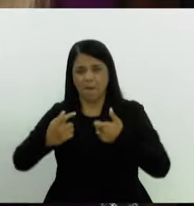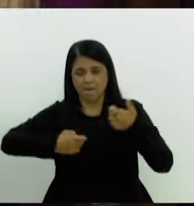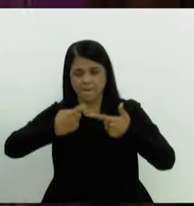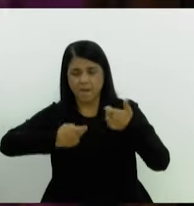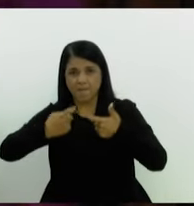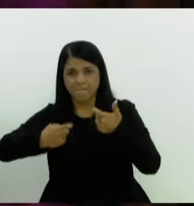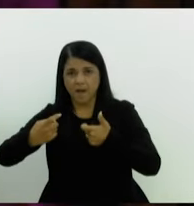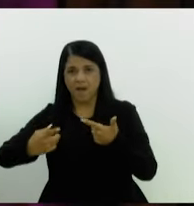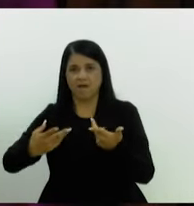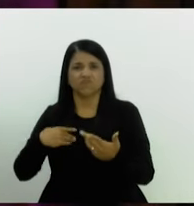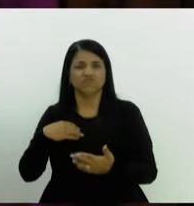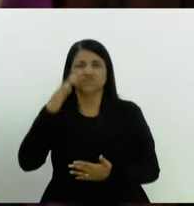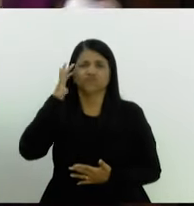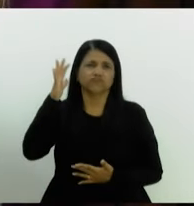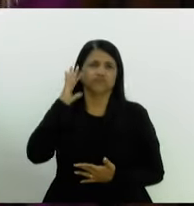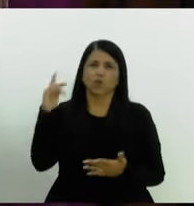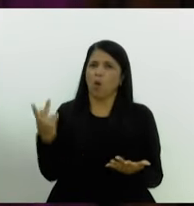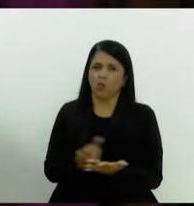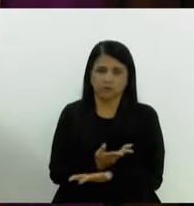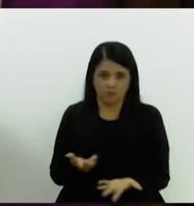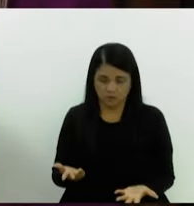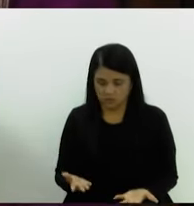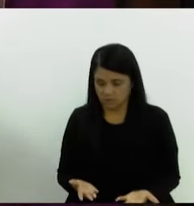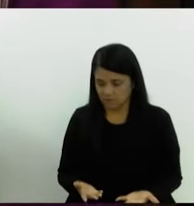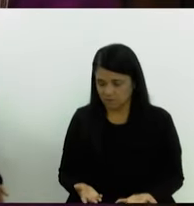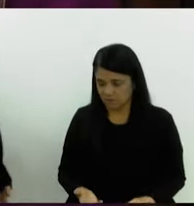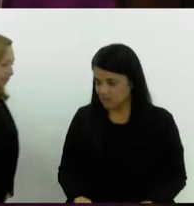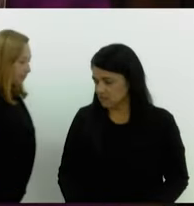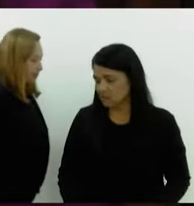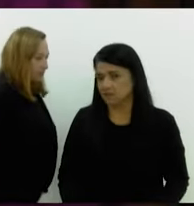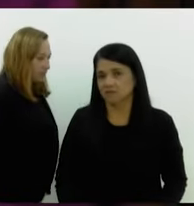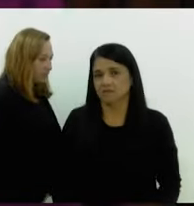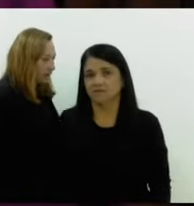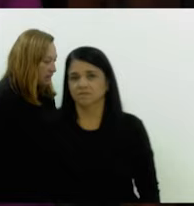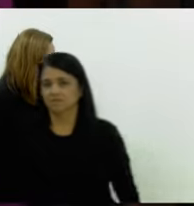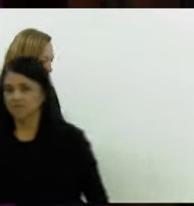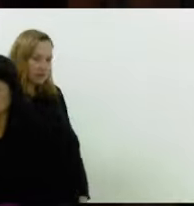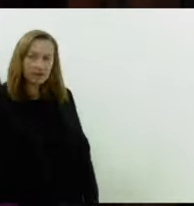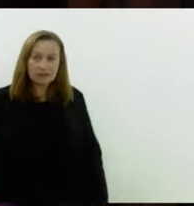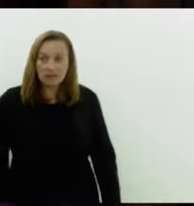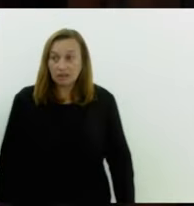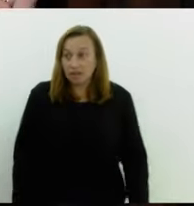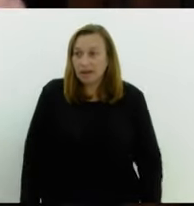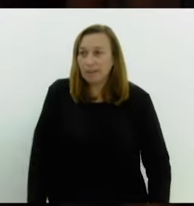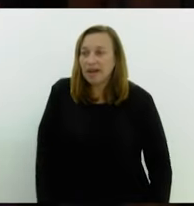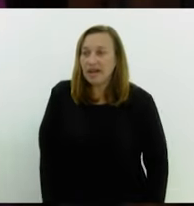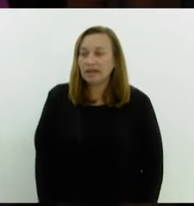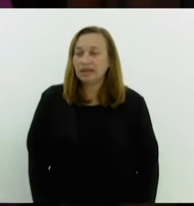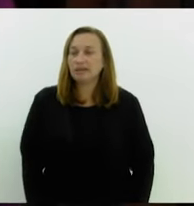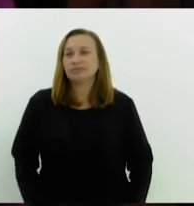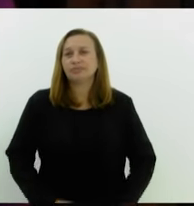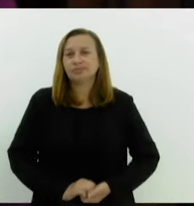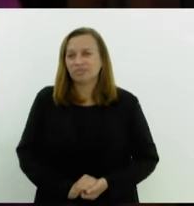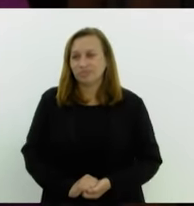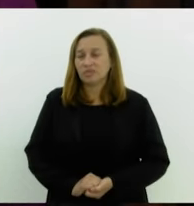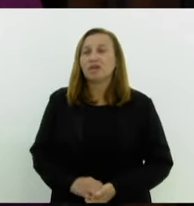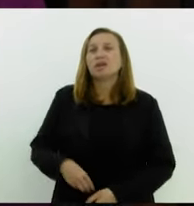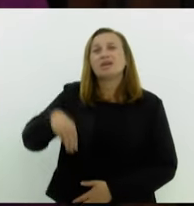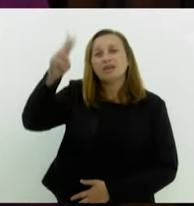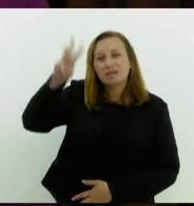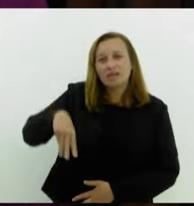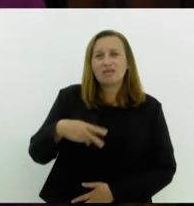acontecendo ali e o Brasil vai sediar a rodada da América Latina e quem vai falar quem vai